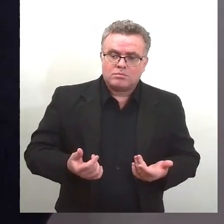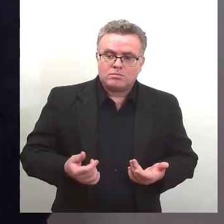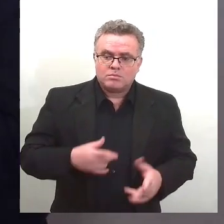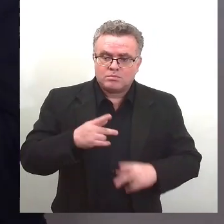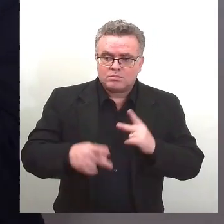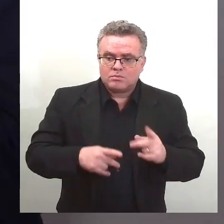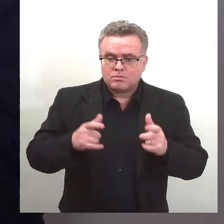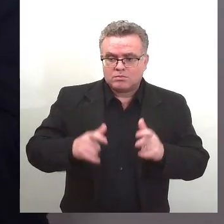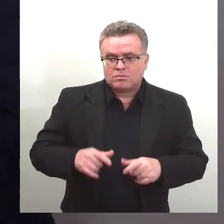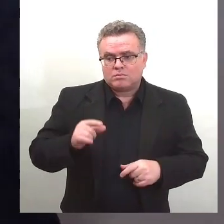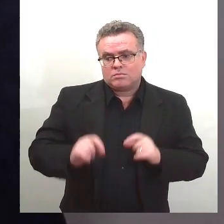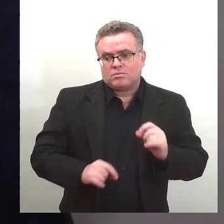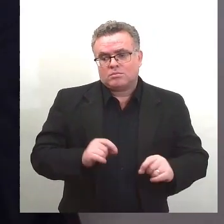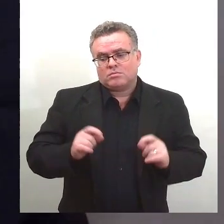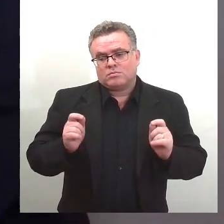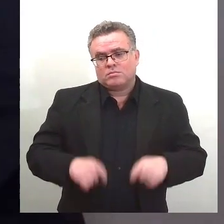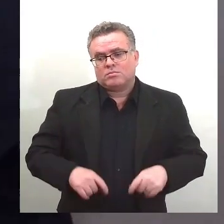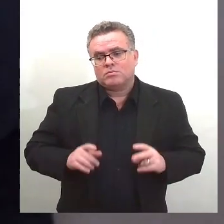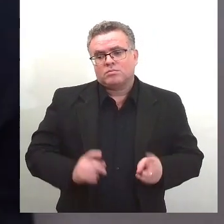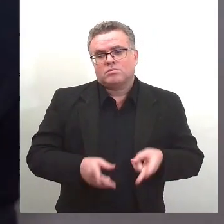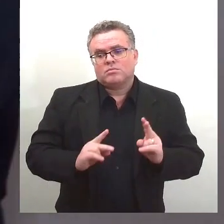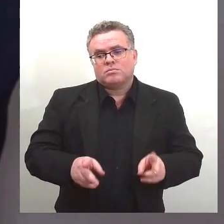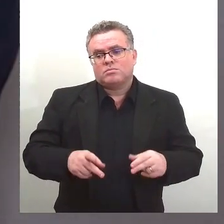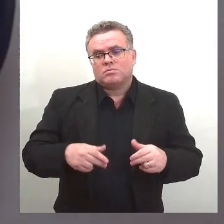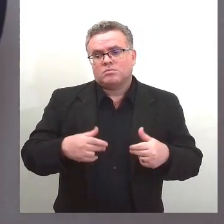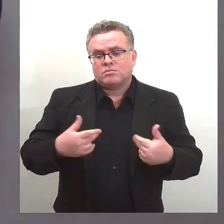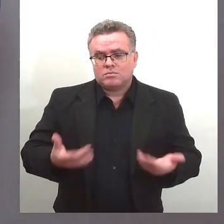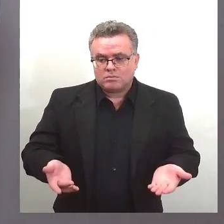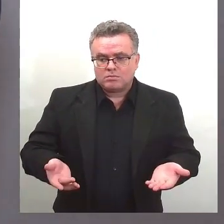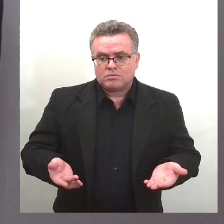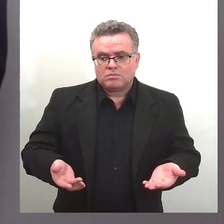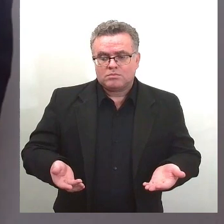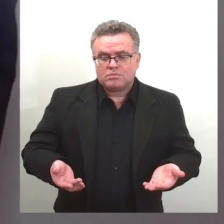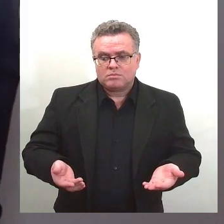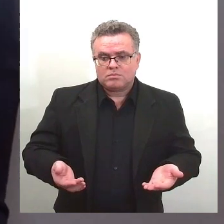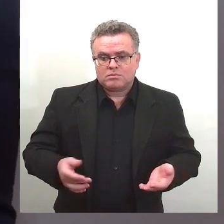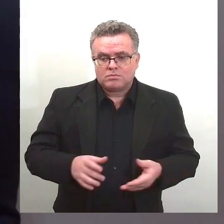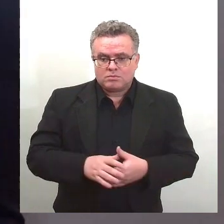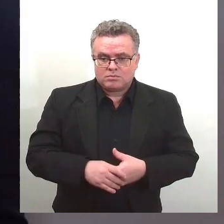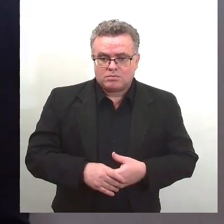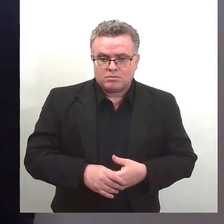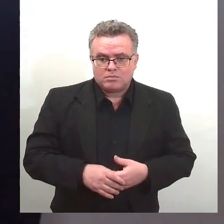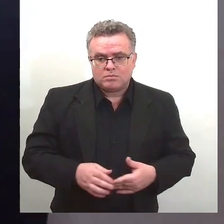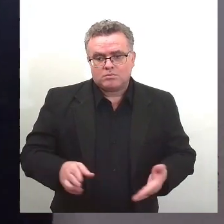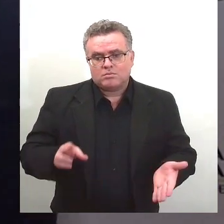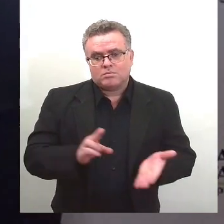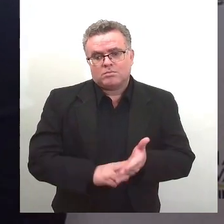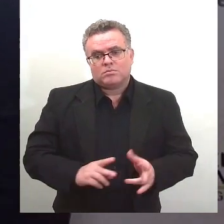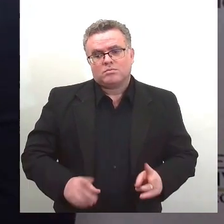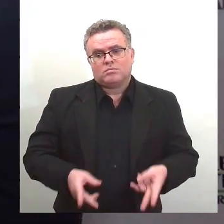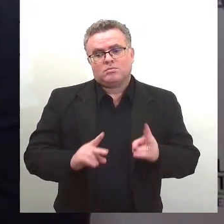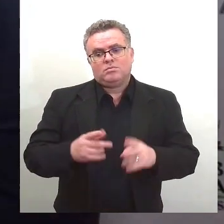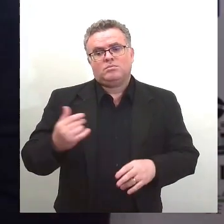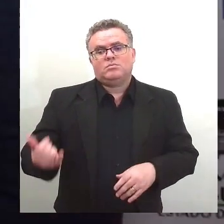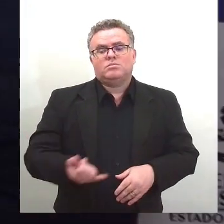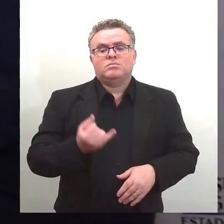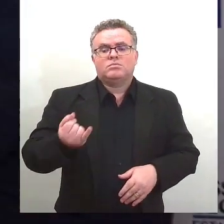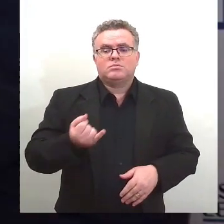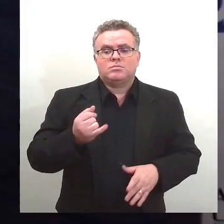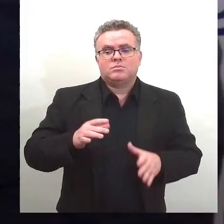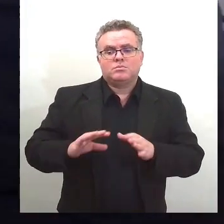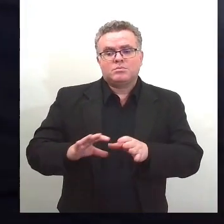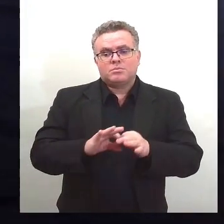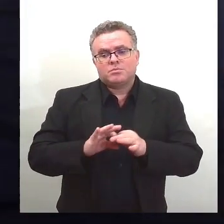há mais estudantes requisitando o transporte público. Isso, então é importante essa união, essa junção